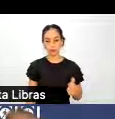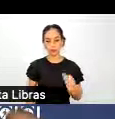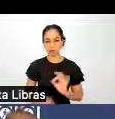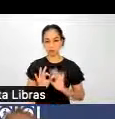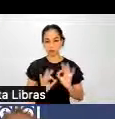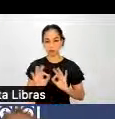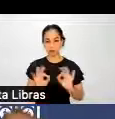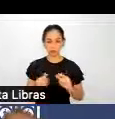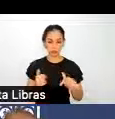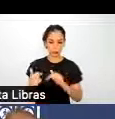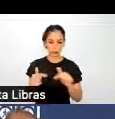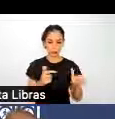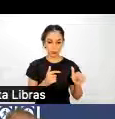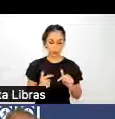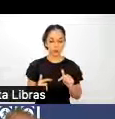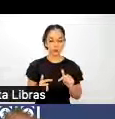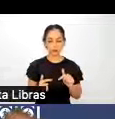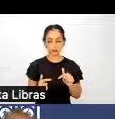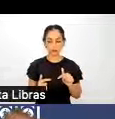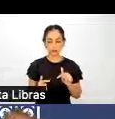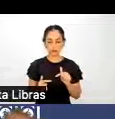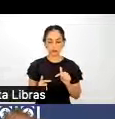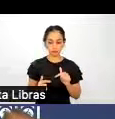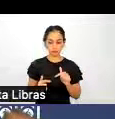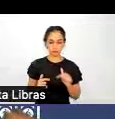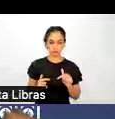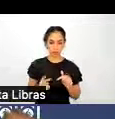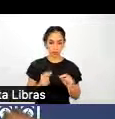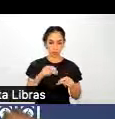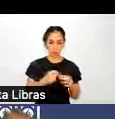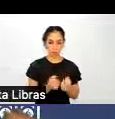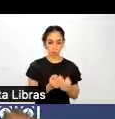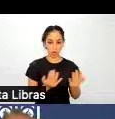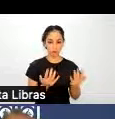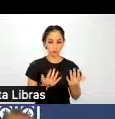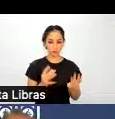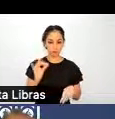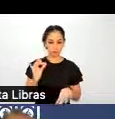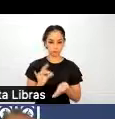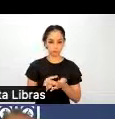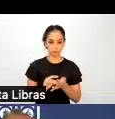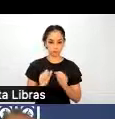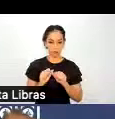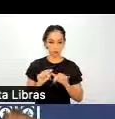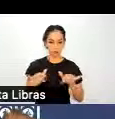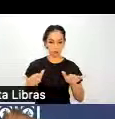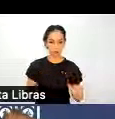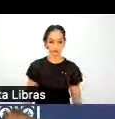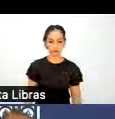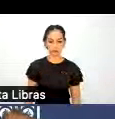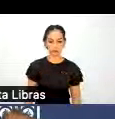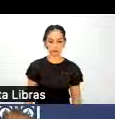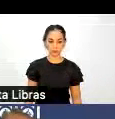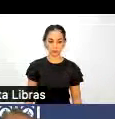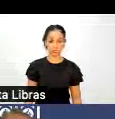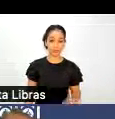articuladamente trabalhar para que as hortas se consolidem e se multipliquem. A gente sempre